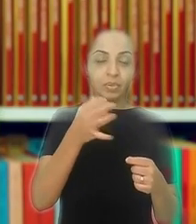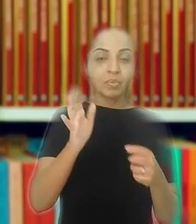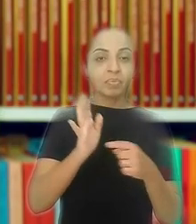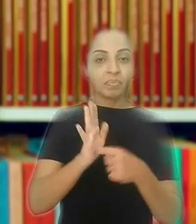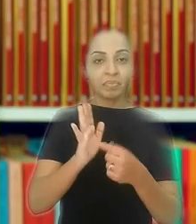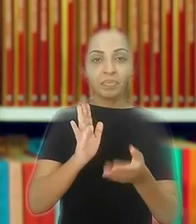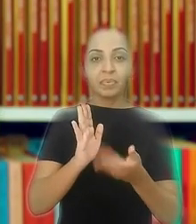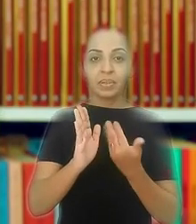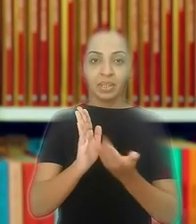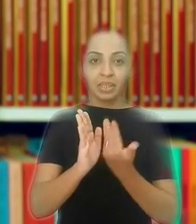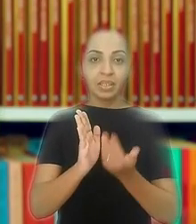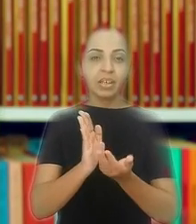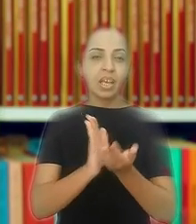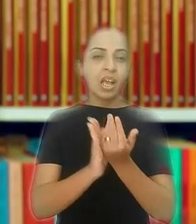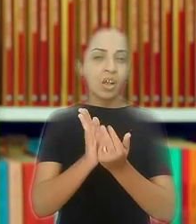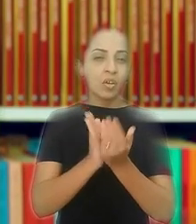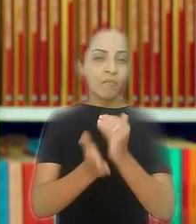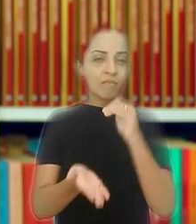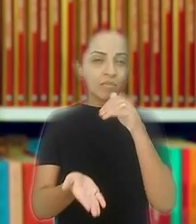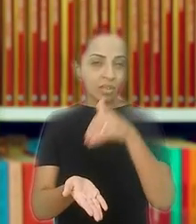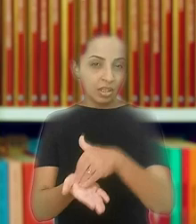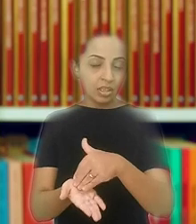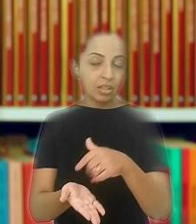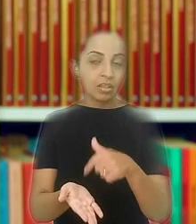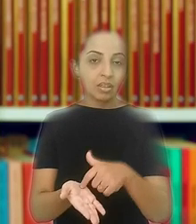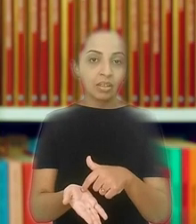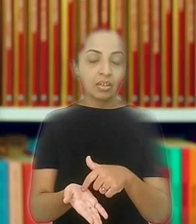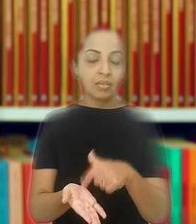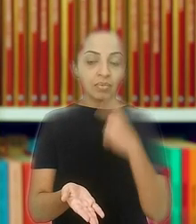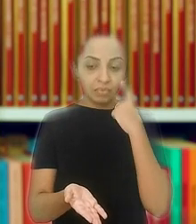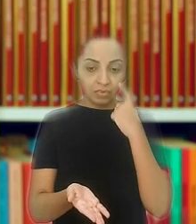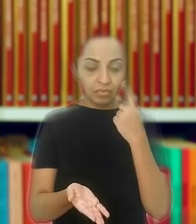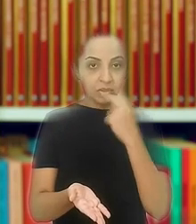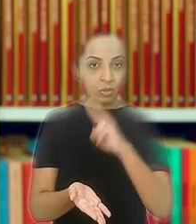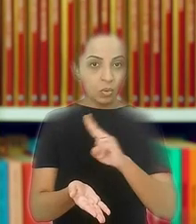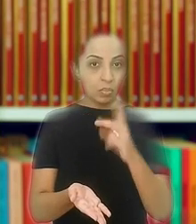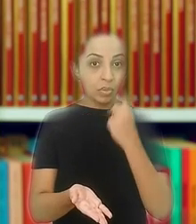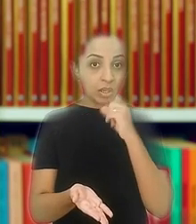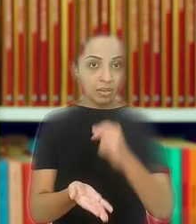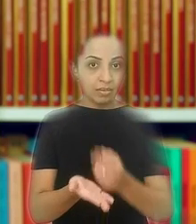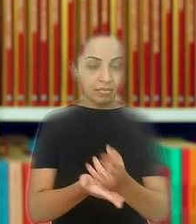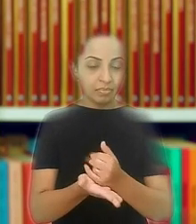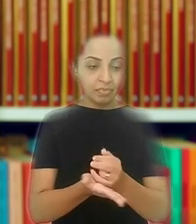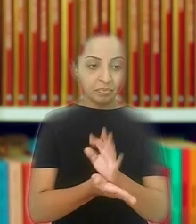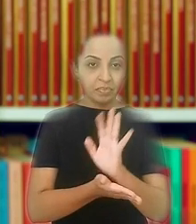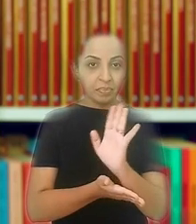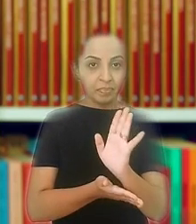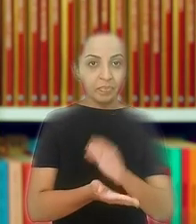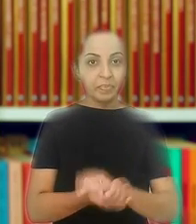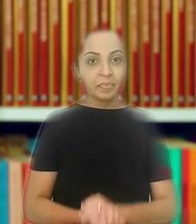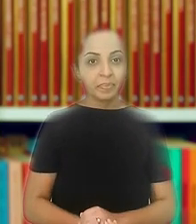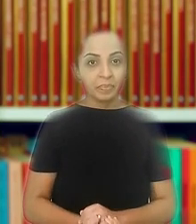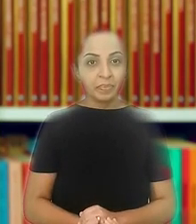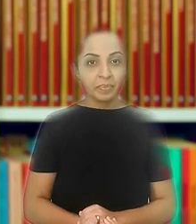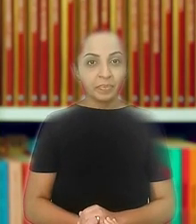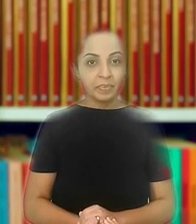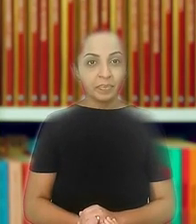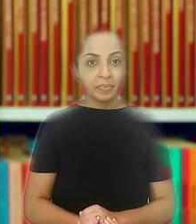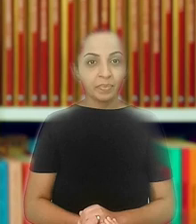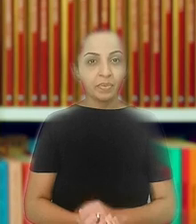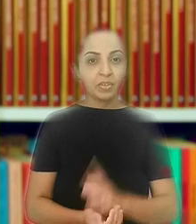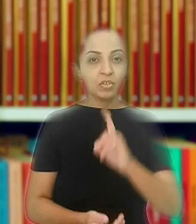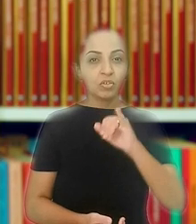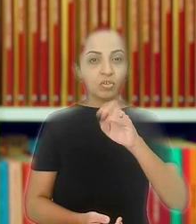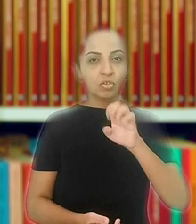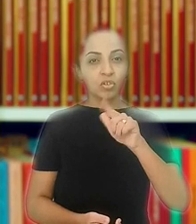edição belíssima da Moinhos tem umas ilustrações aqui no final deixa eu dar o crédito das ilustrações pera aí